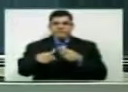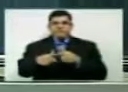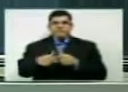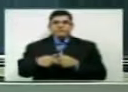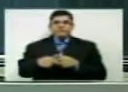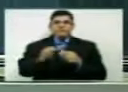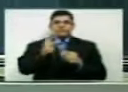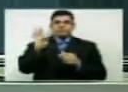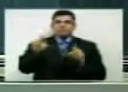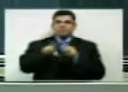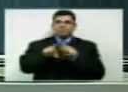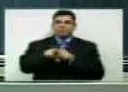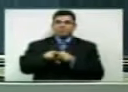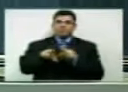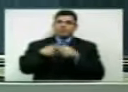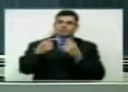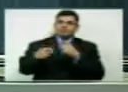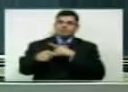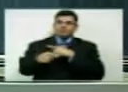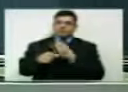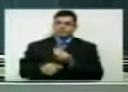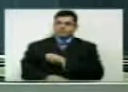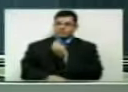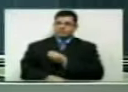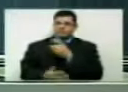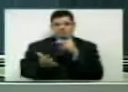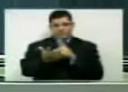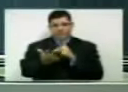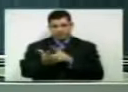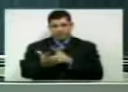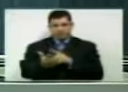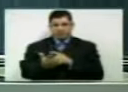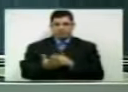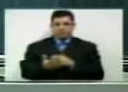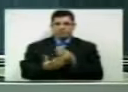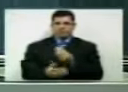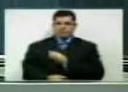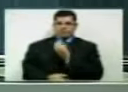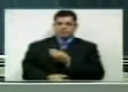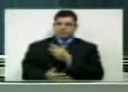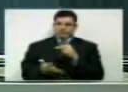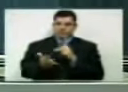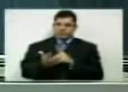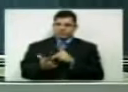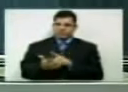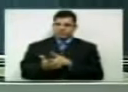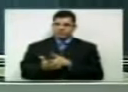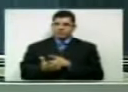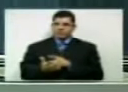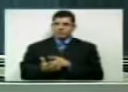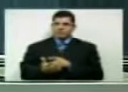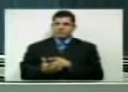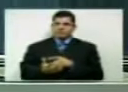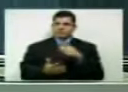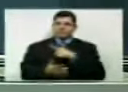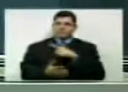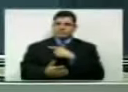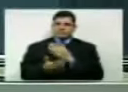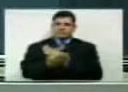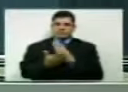as unidades da federação, mas existe uma vida real. E na vida real, deputado Chico Preto, ao